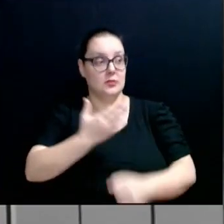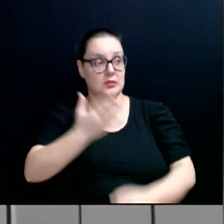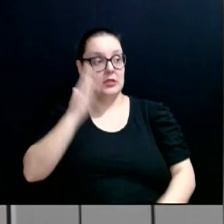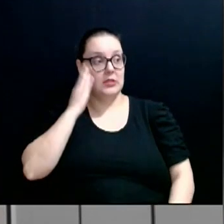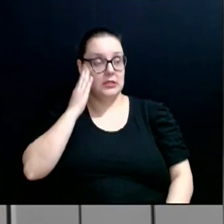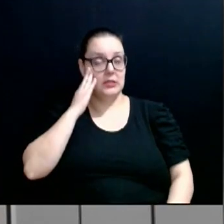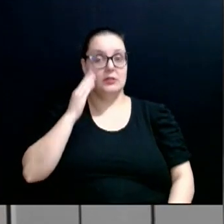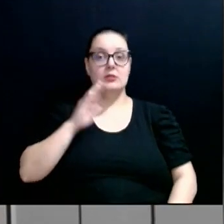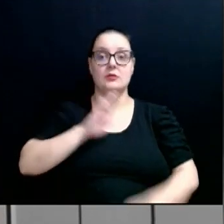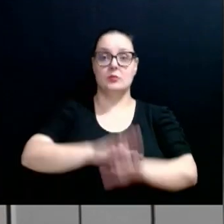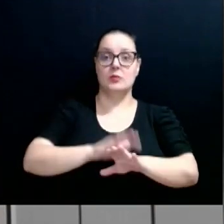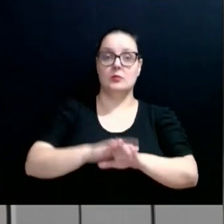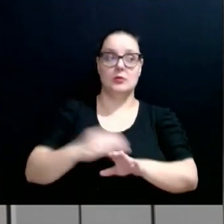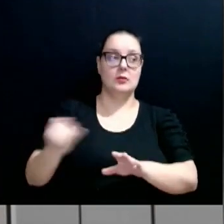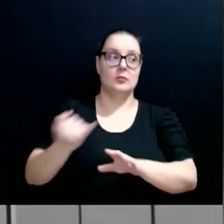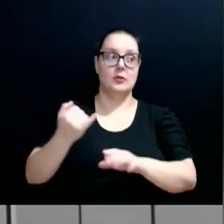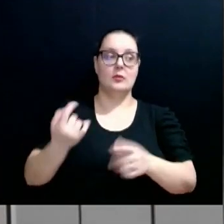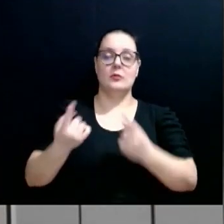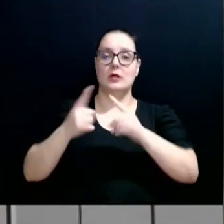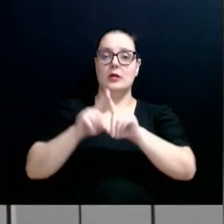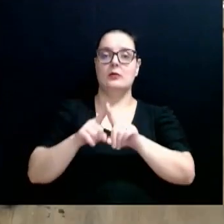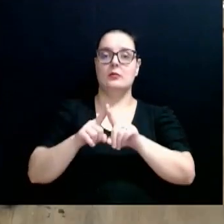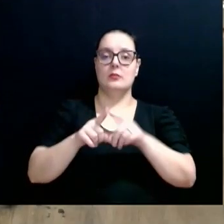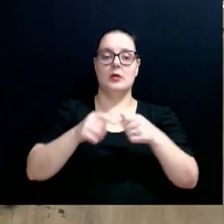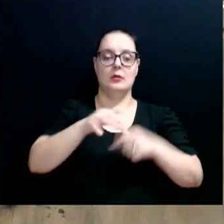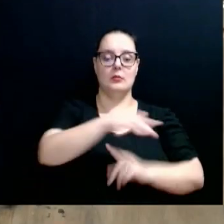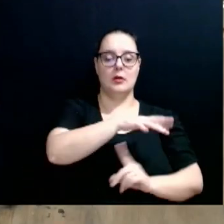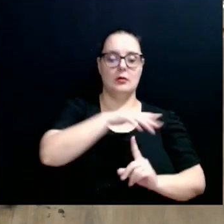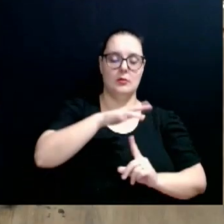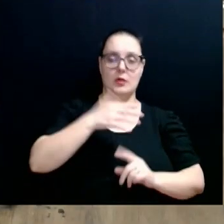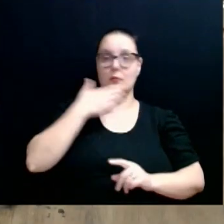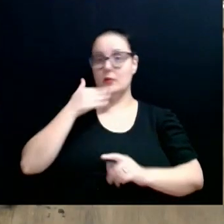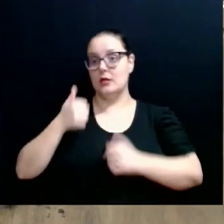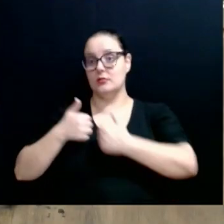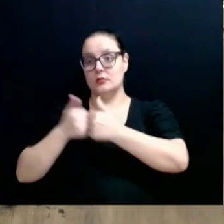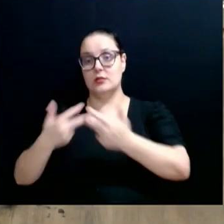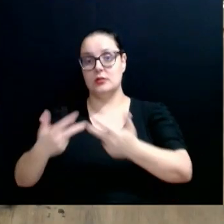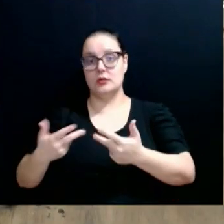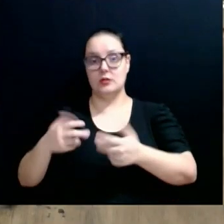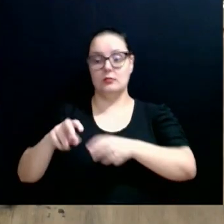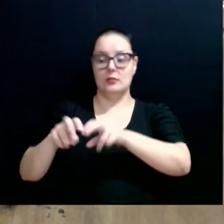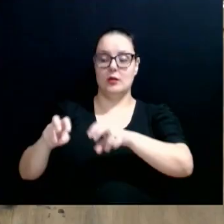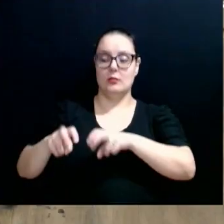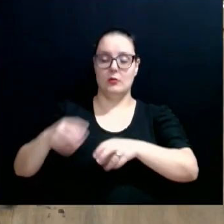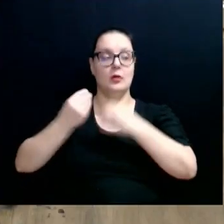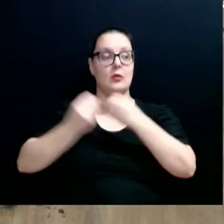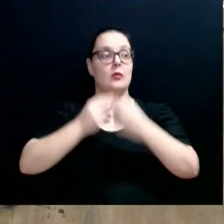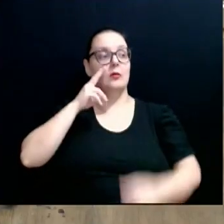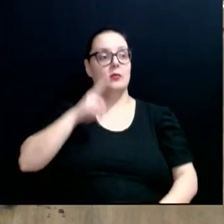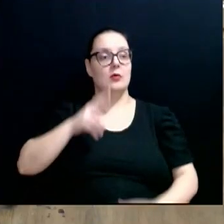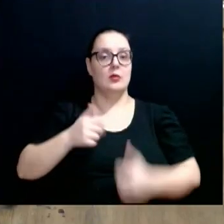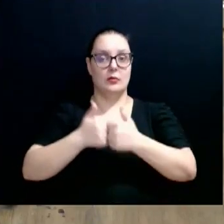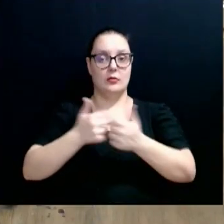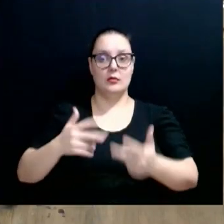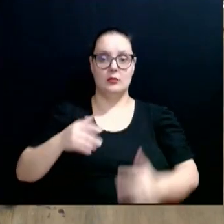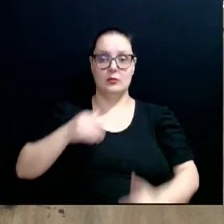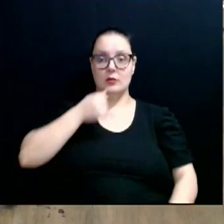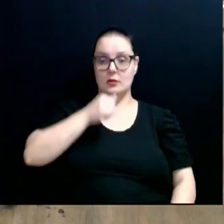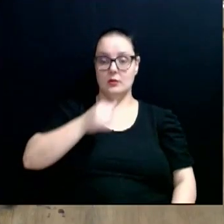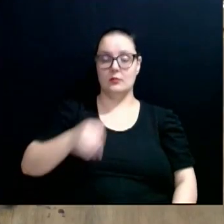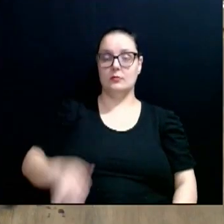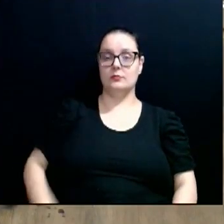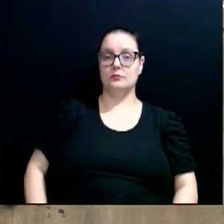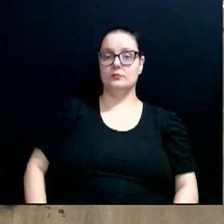questão do meio ambiente e um melhor transporte aos usuários? Como é que você vê o transporte elétrico? Eu acho também